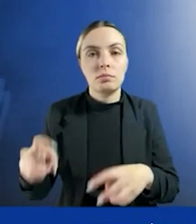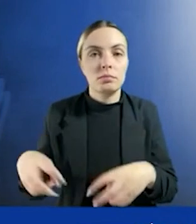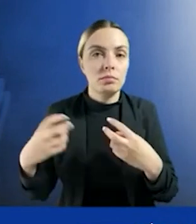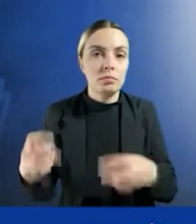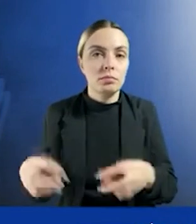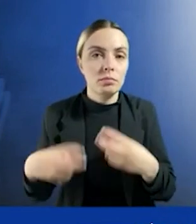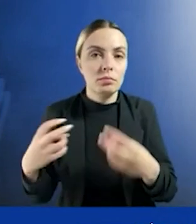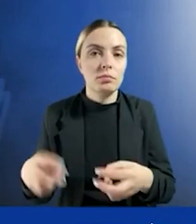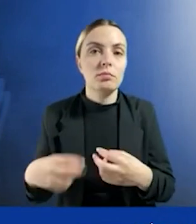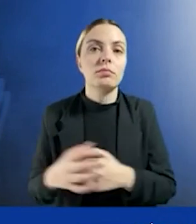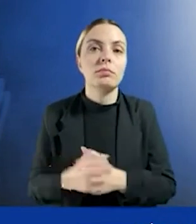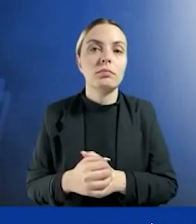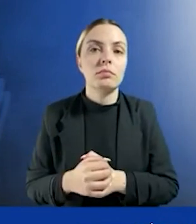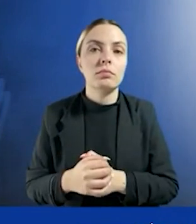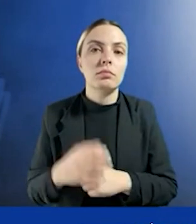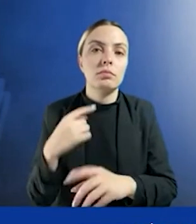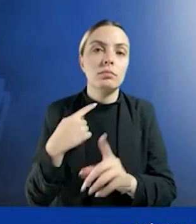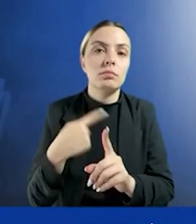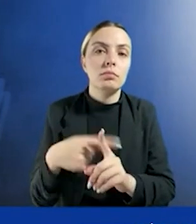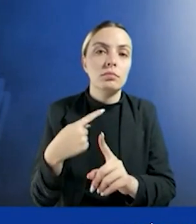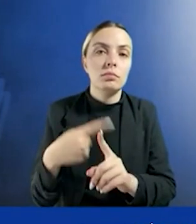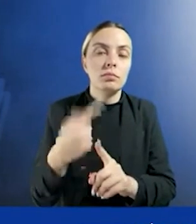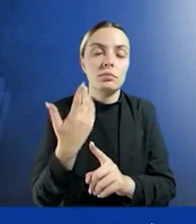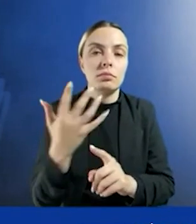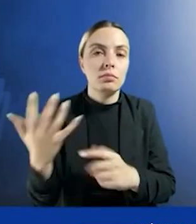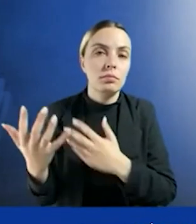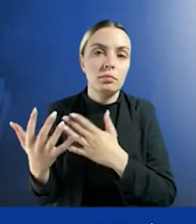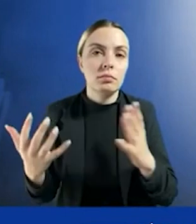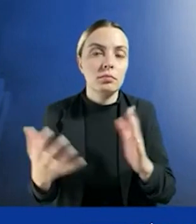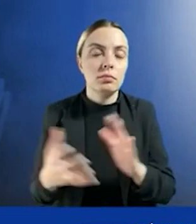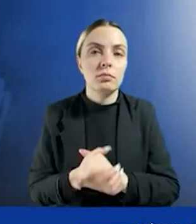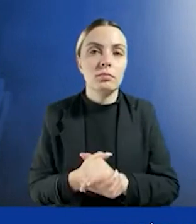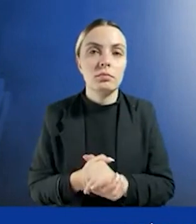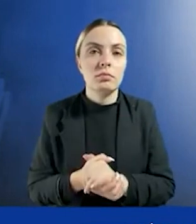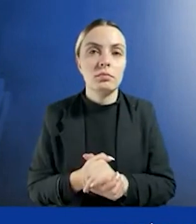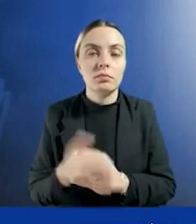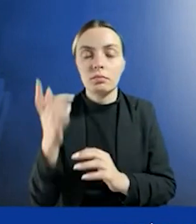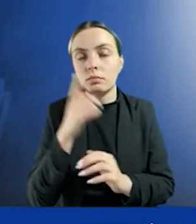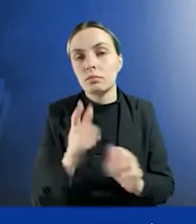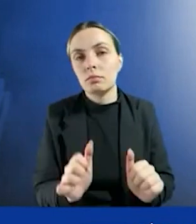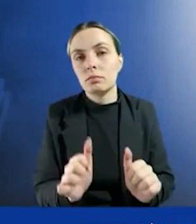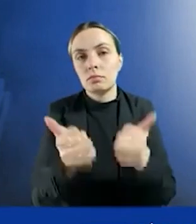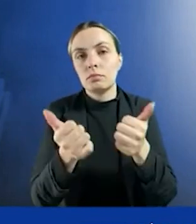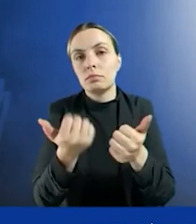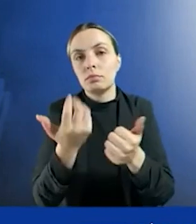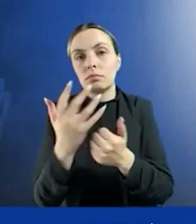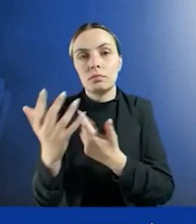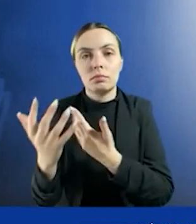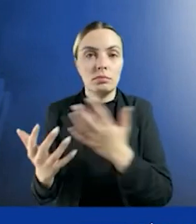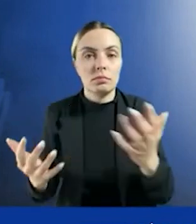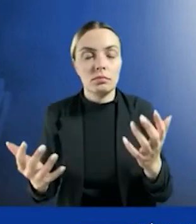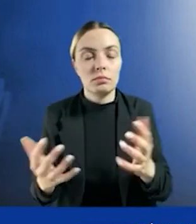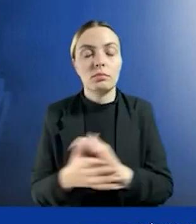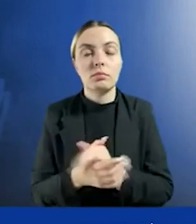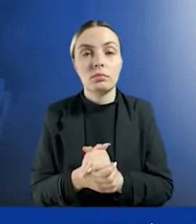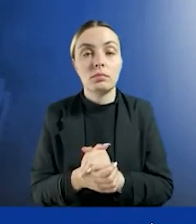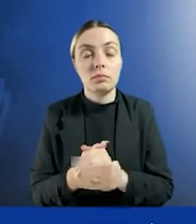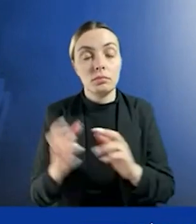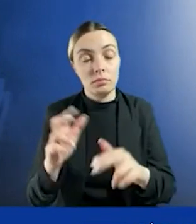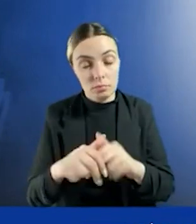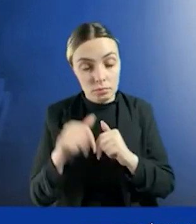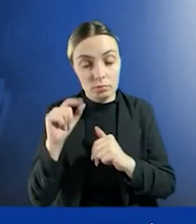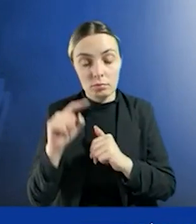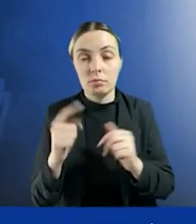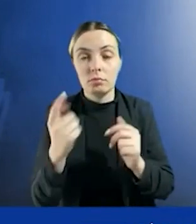fator positivo para a natureza, uma agricultura que melhore a natureza. Por conta dessa pegada ambiental tão grande, existe